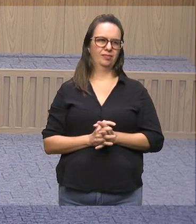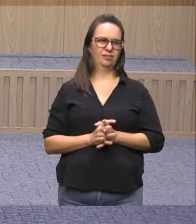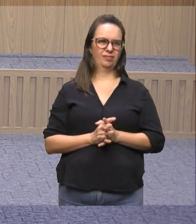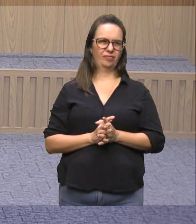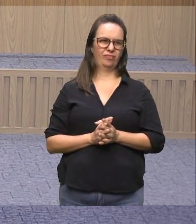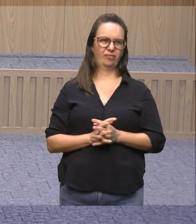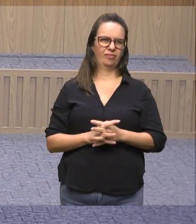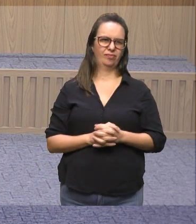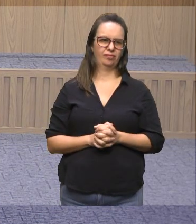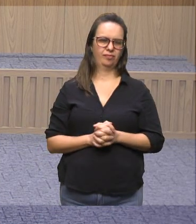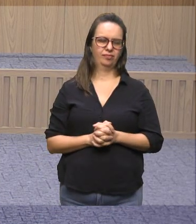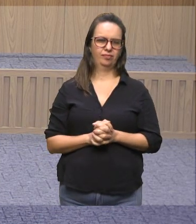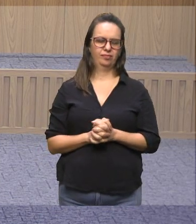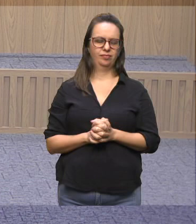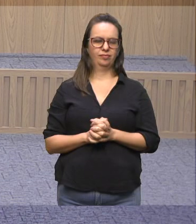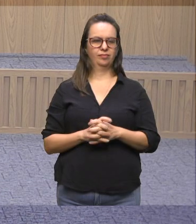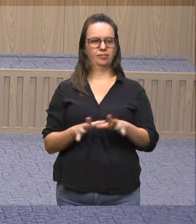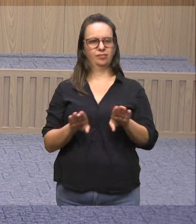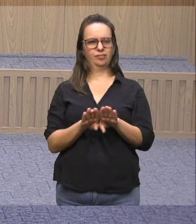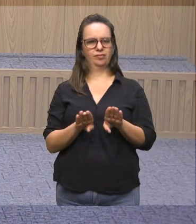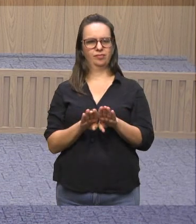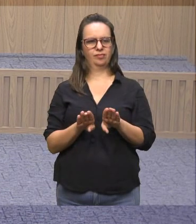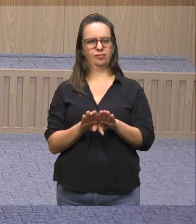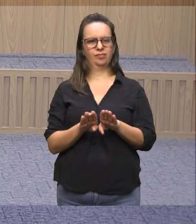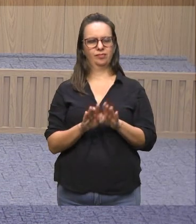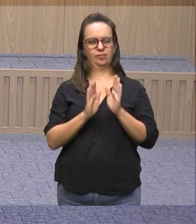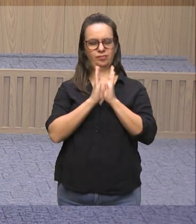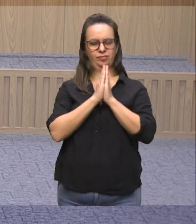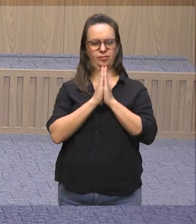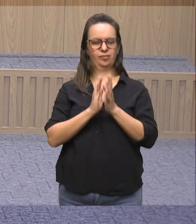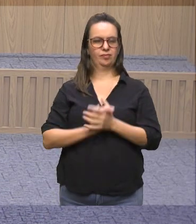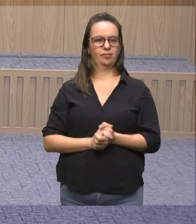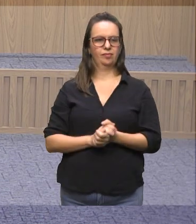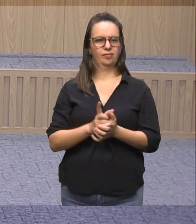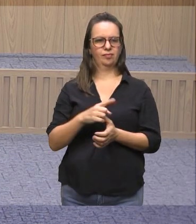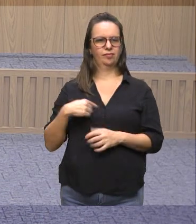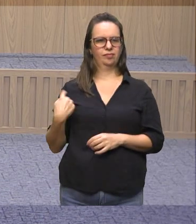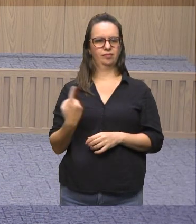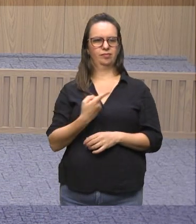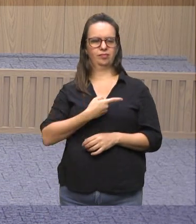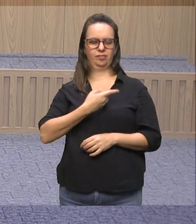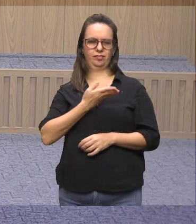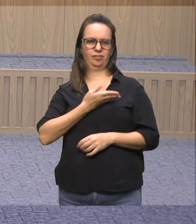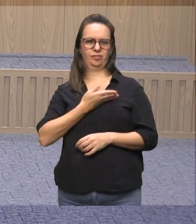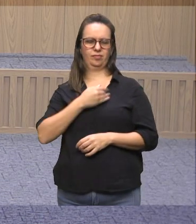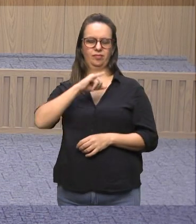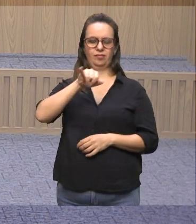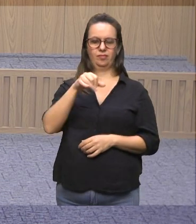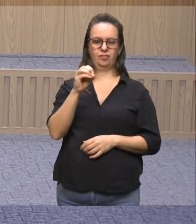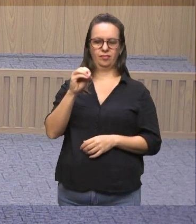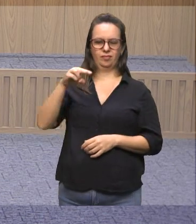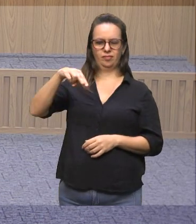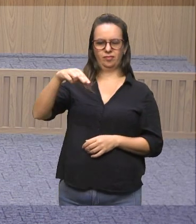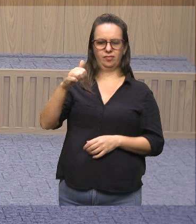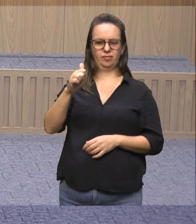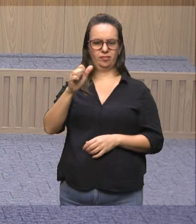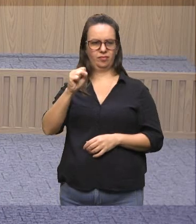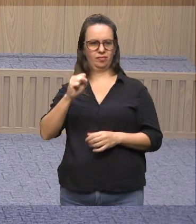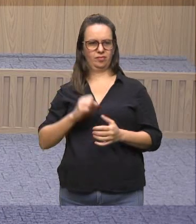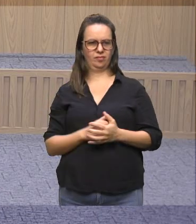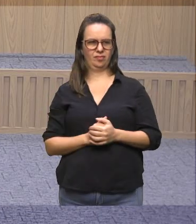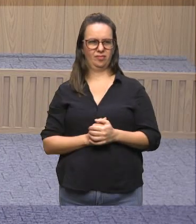Nós colocamos também o nosso amigo, companheiro Jonas Campos, que hoje